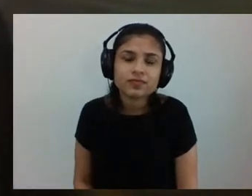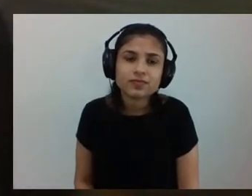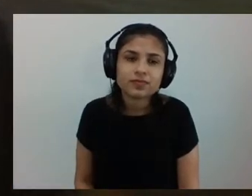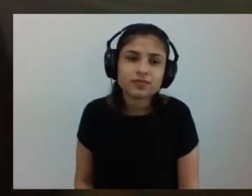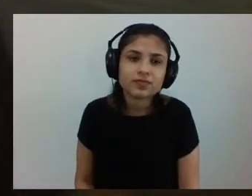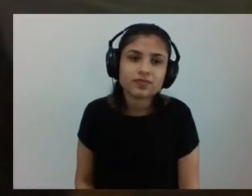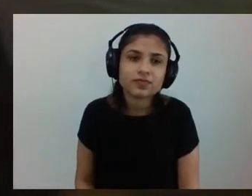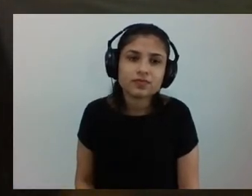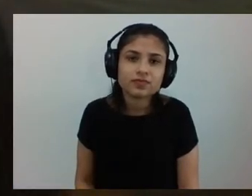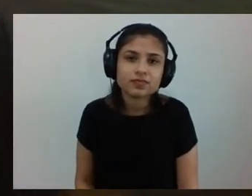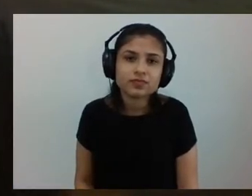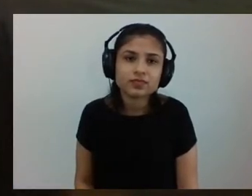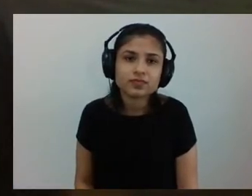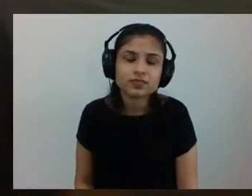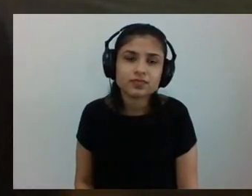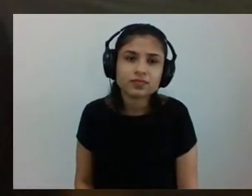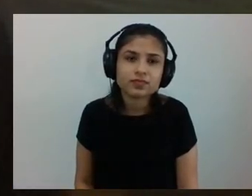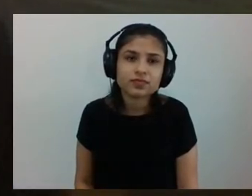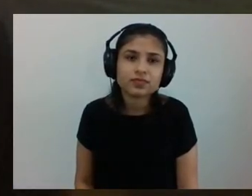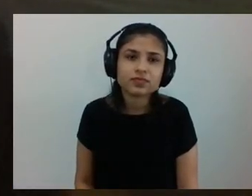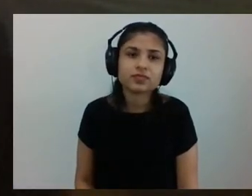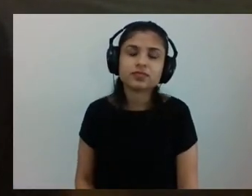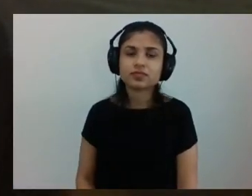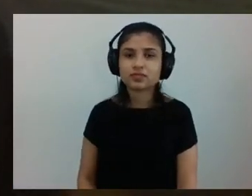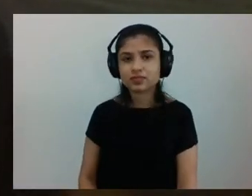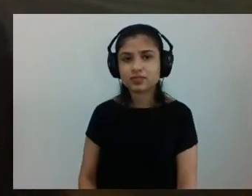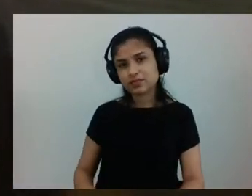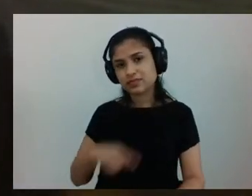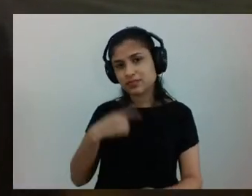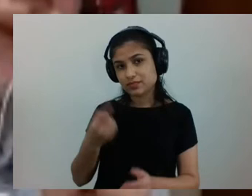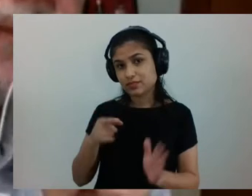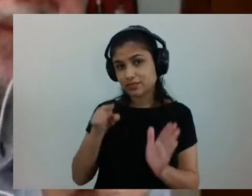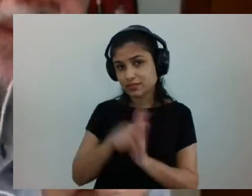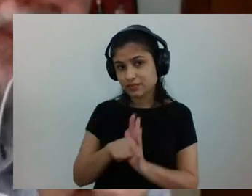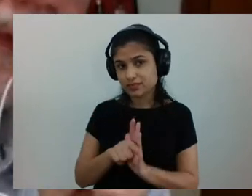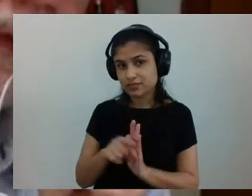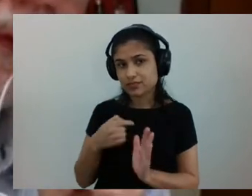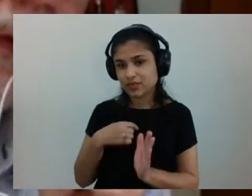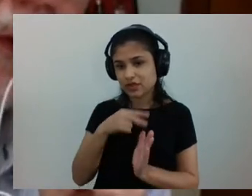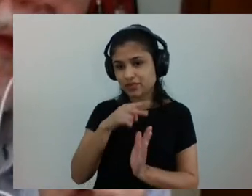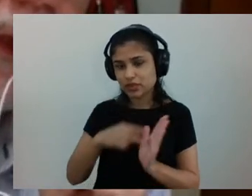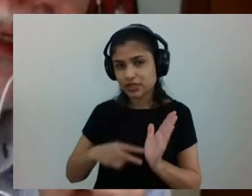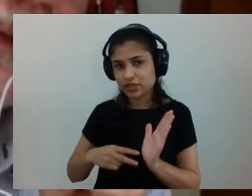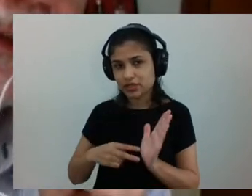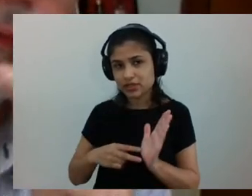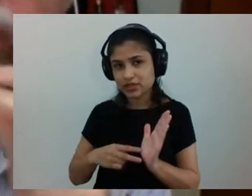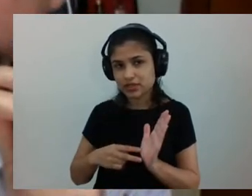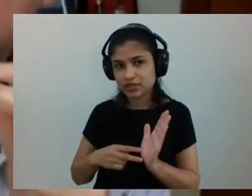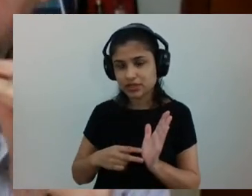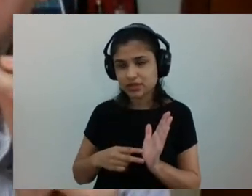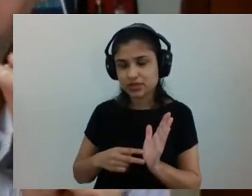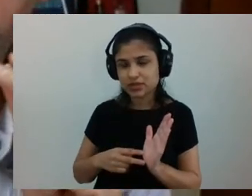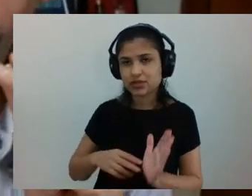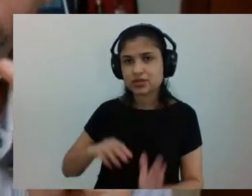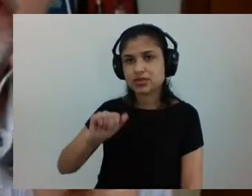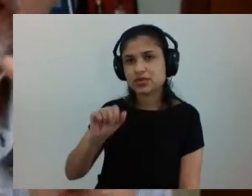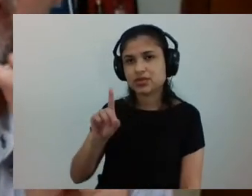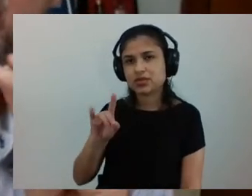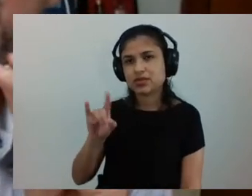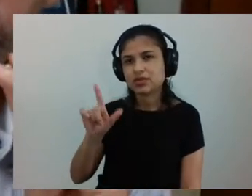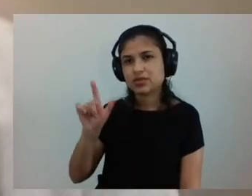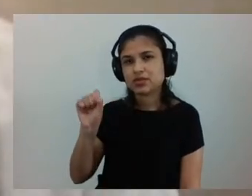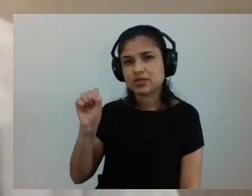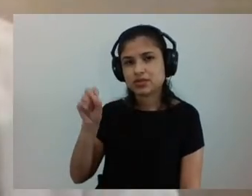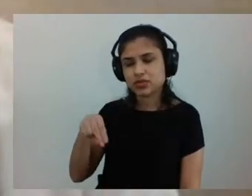Agora, vou fazer leitura da próxima pergunta. Professor Baione, eu tenho uma questão. Pois